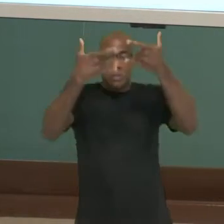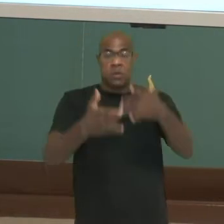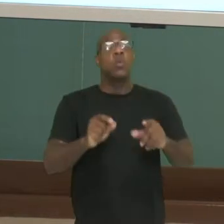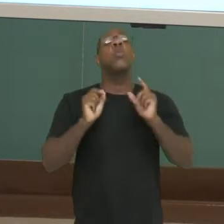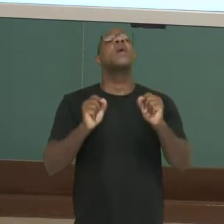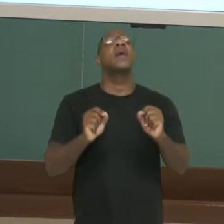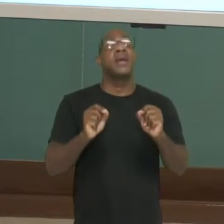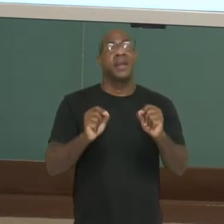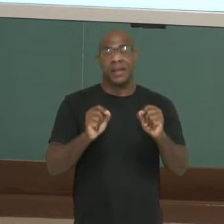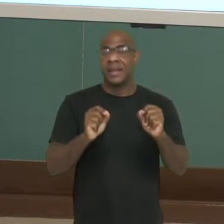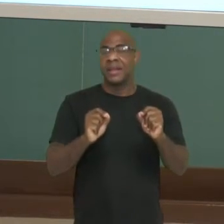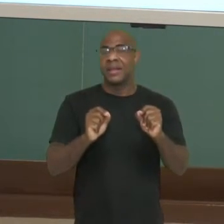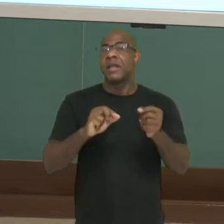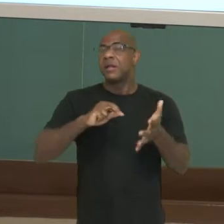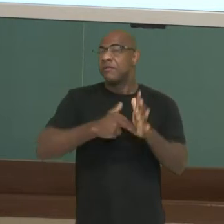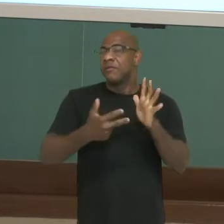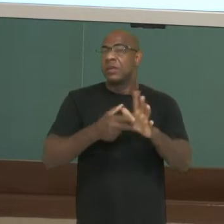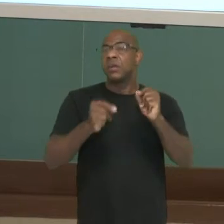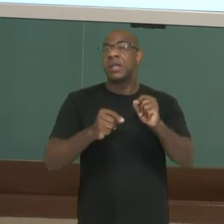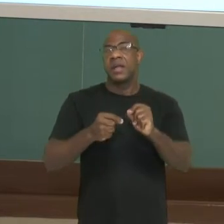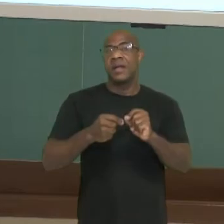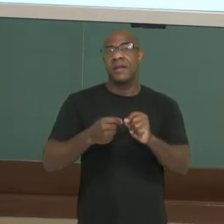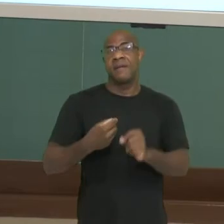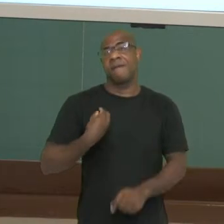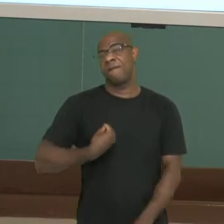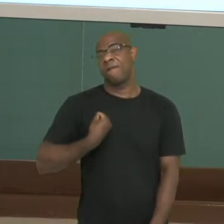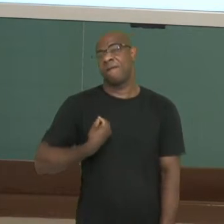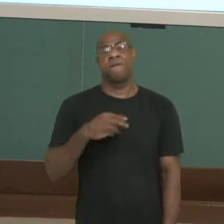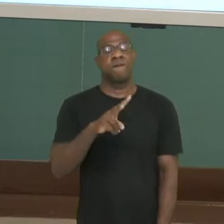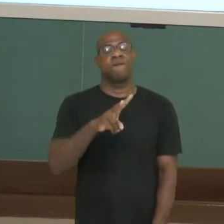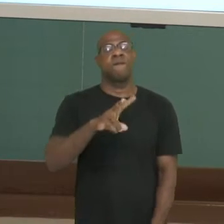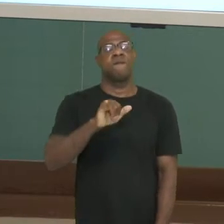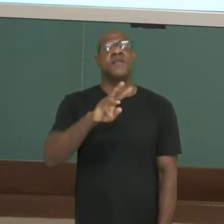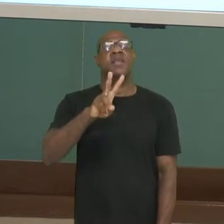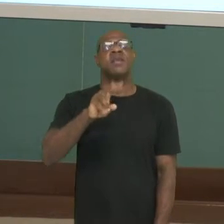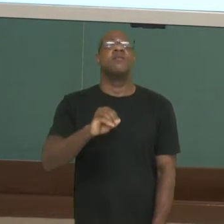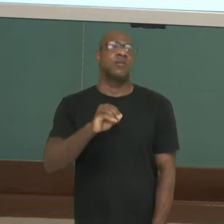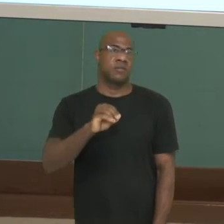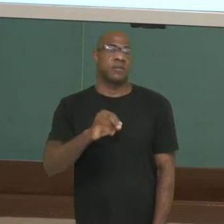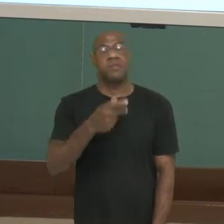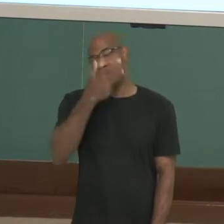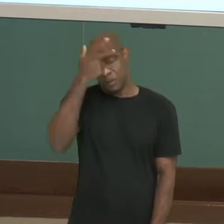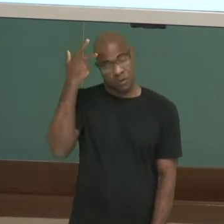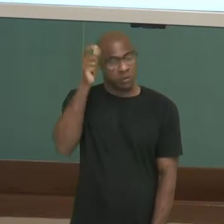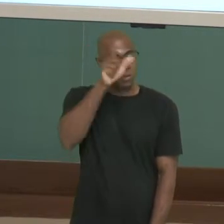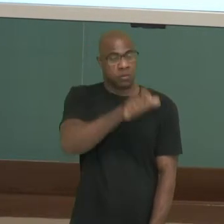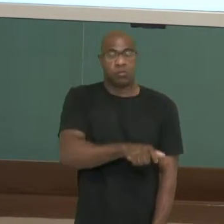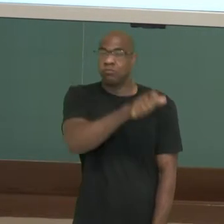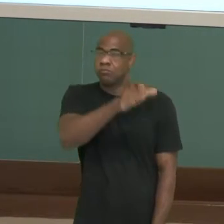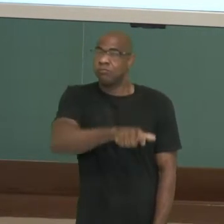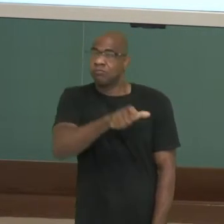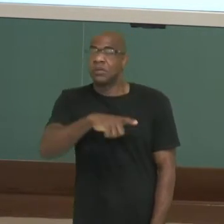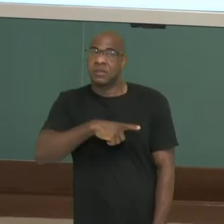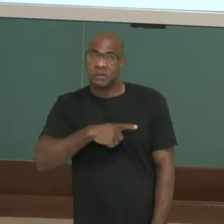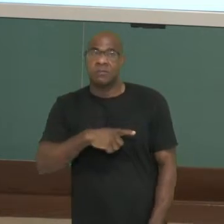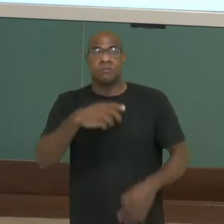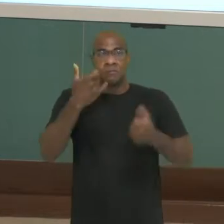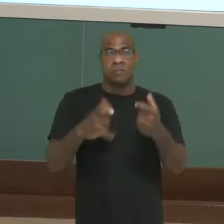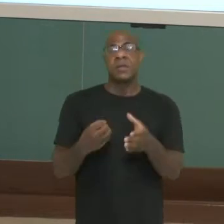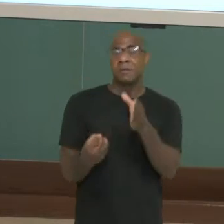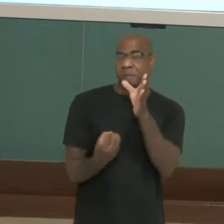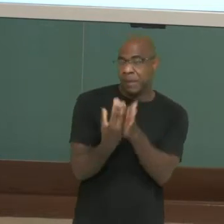falando de fatores vivos. Então, nós estamos falando do indivíduo em si, nós estamos falando